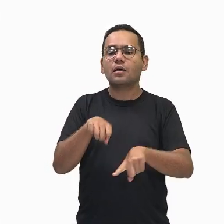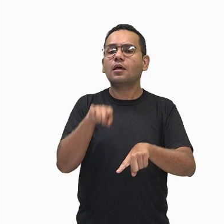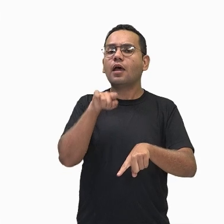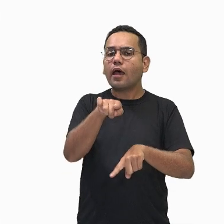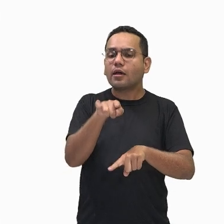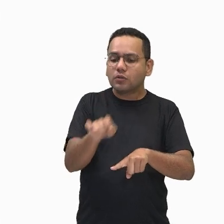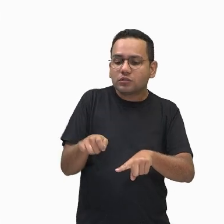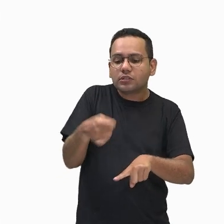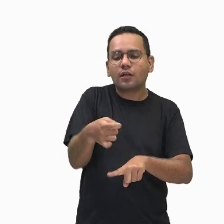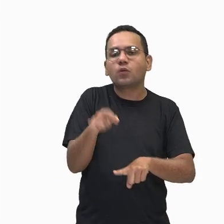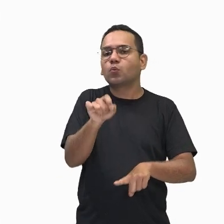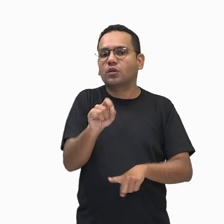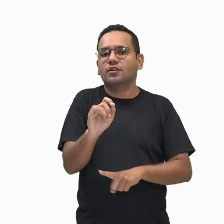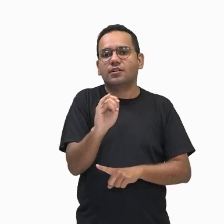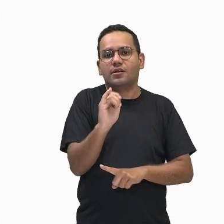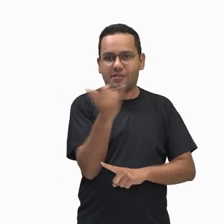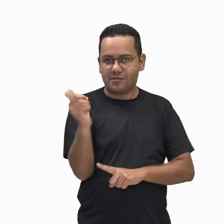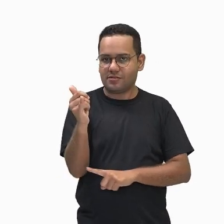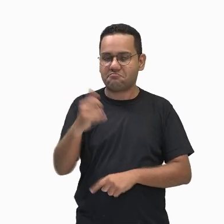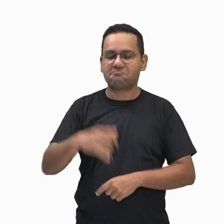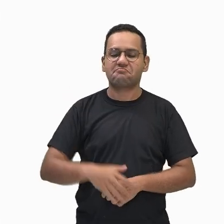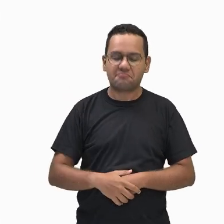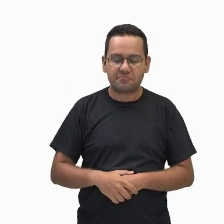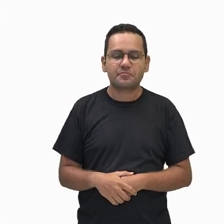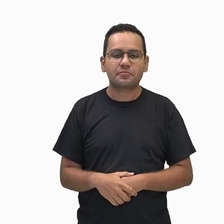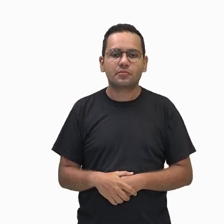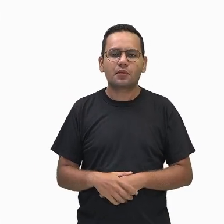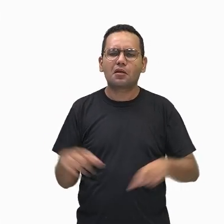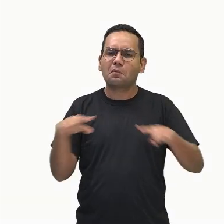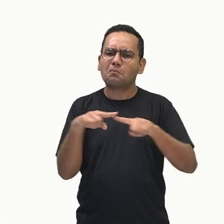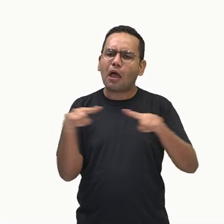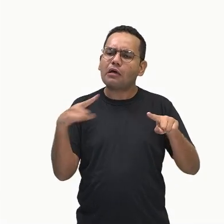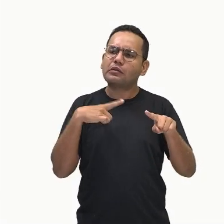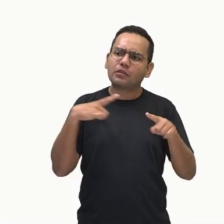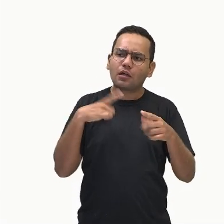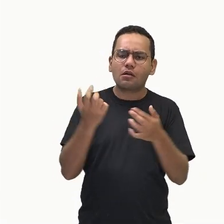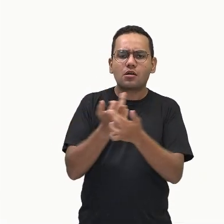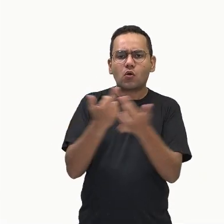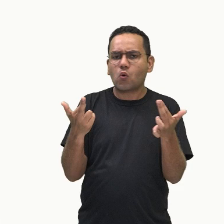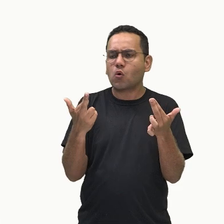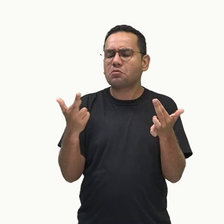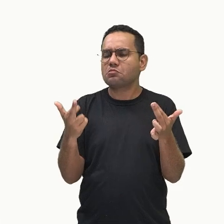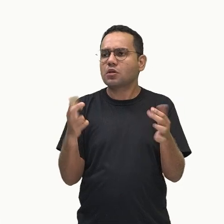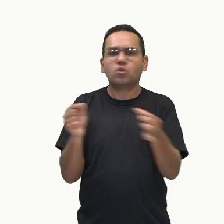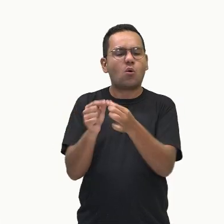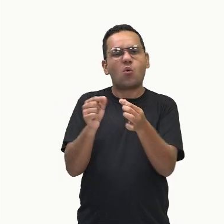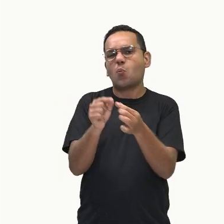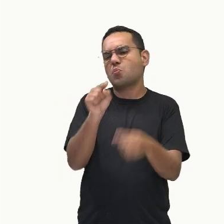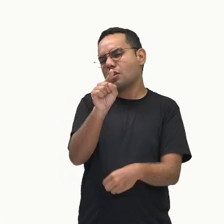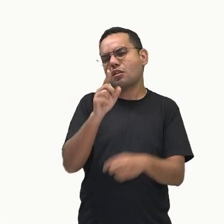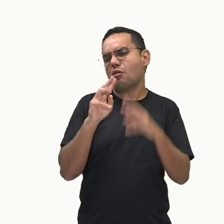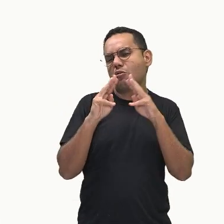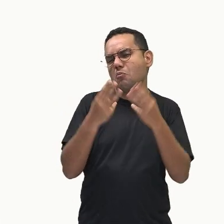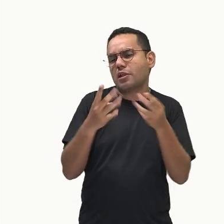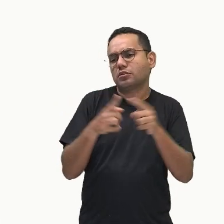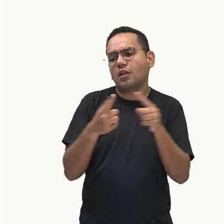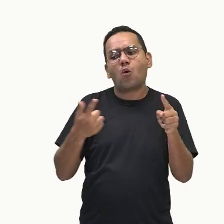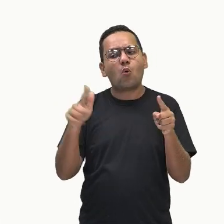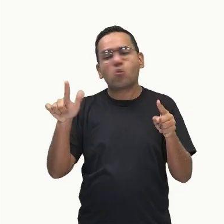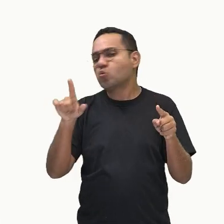considerado energia. Então, existem coisas que não vão ser basicamente matérias, vão ser classificadas de outra